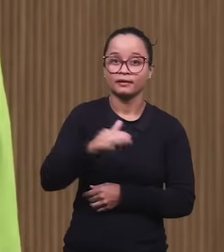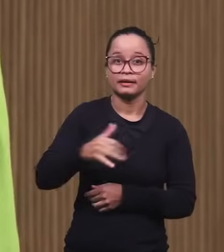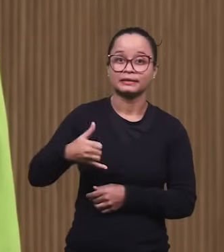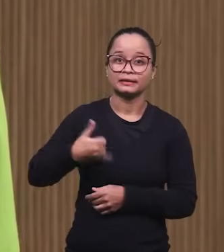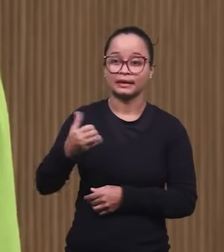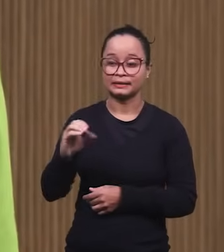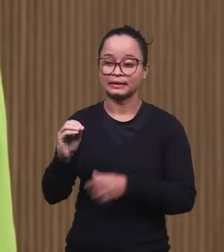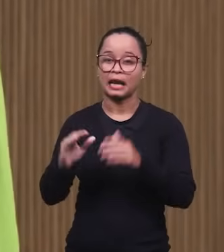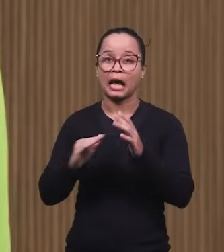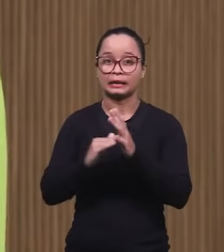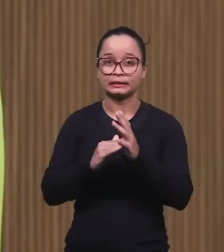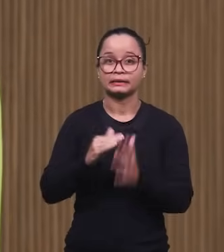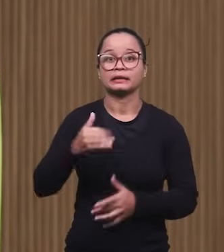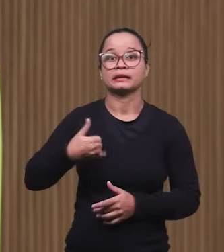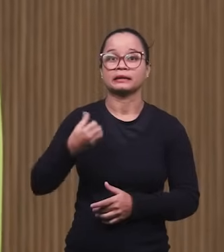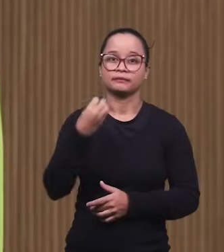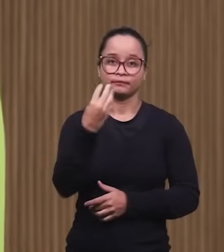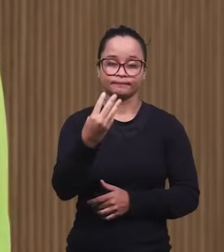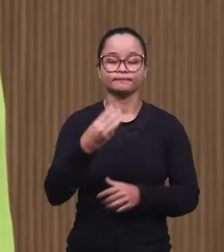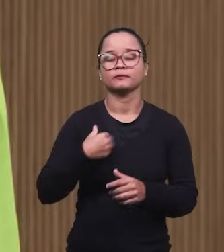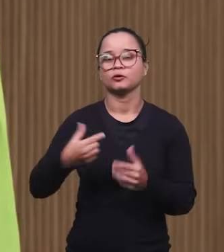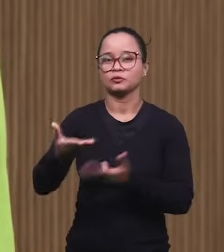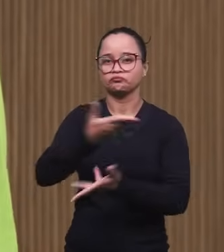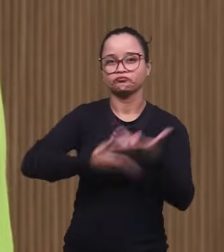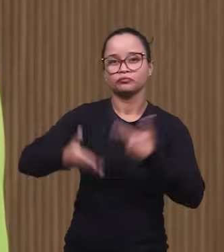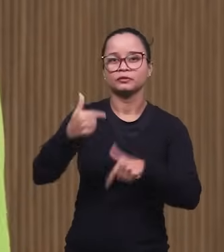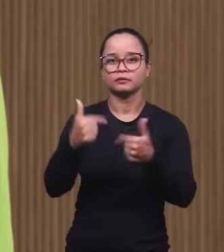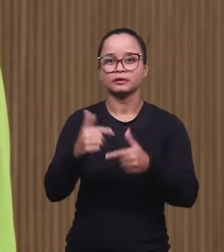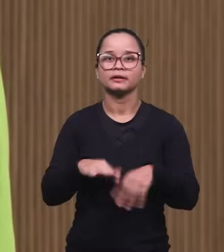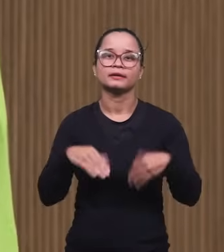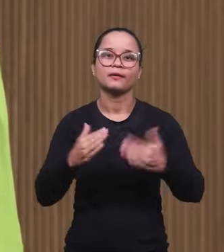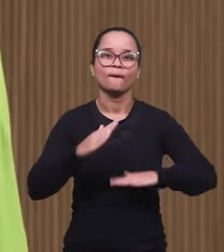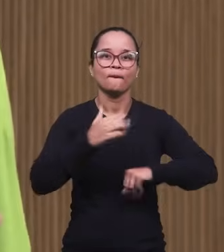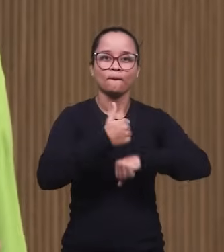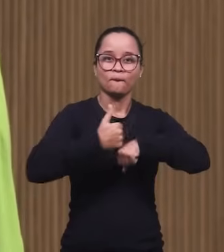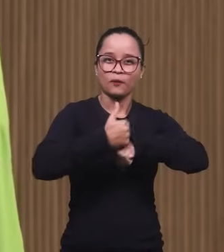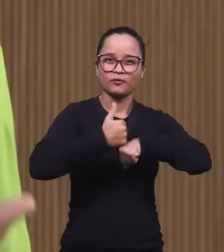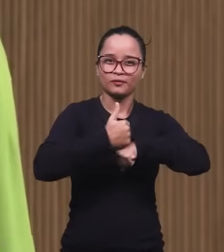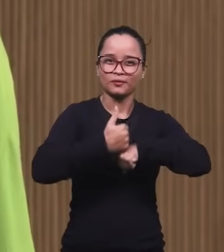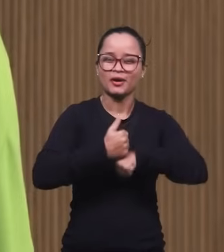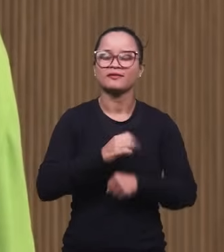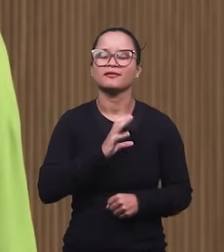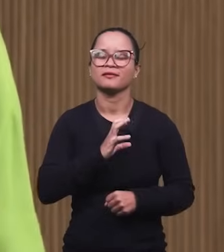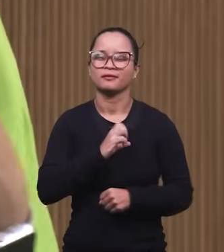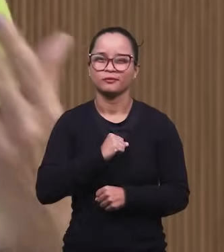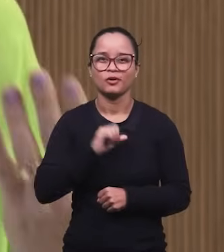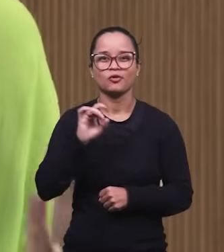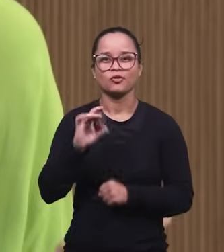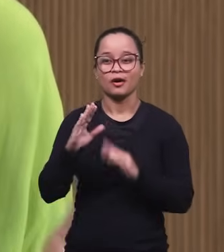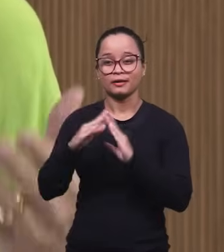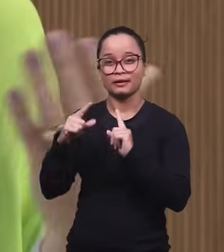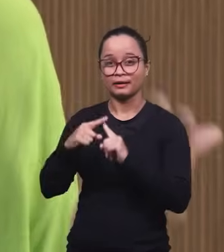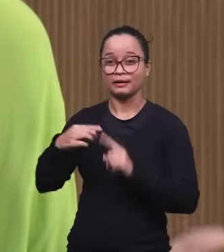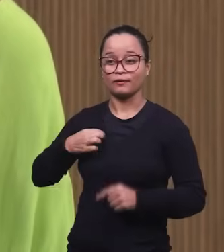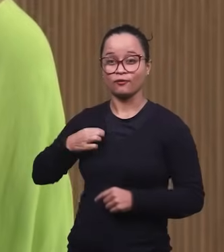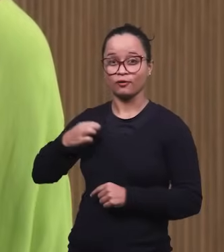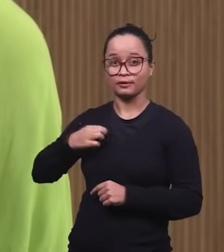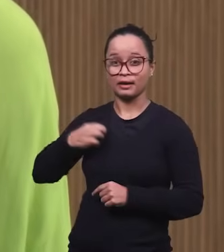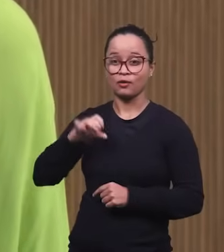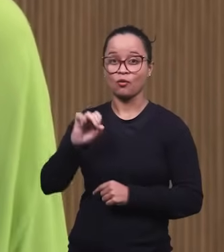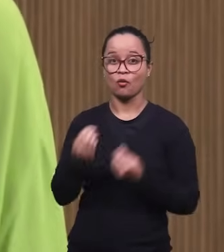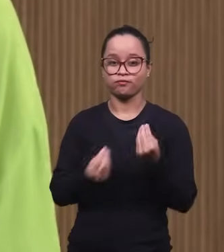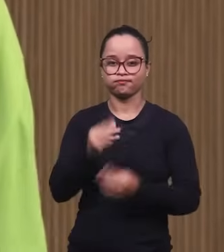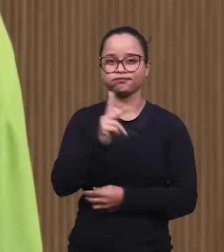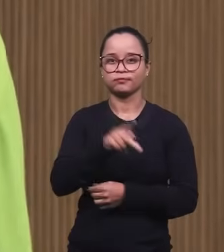gente participa desse trabalho. E profissionalmente amo o que eu faço, não só na igreja, com voluntariado